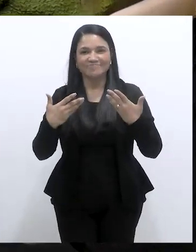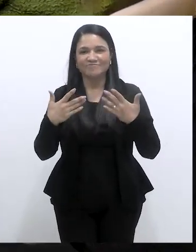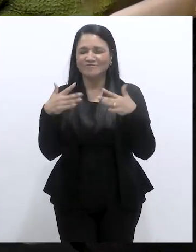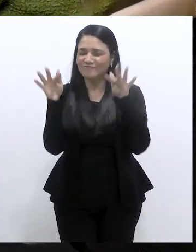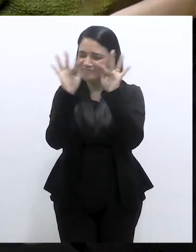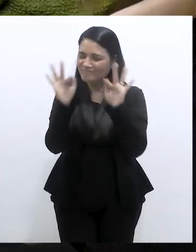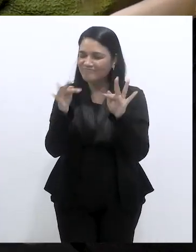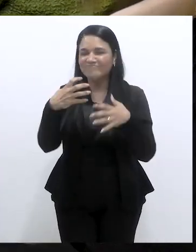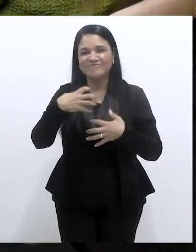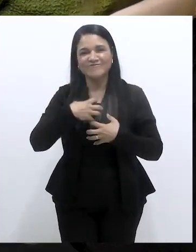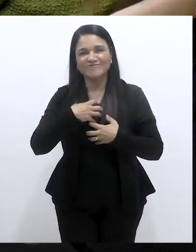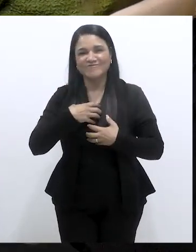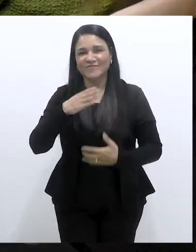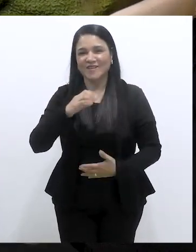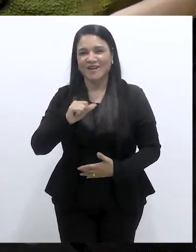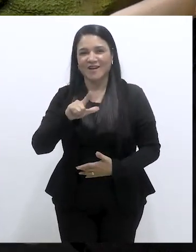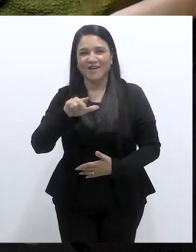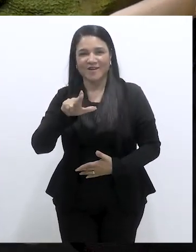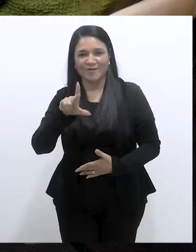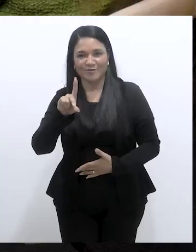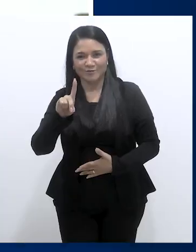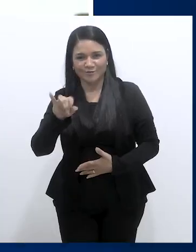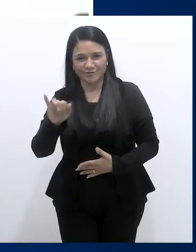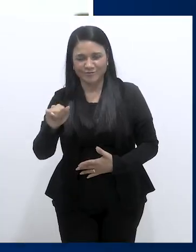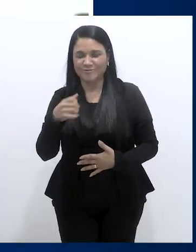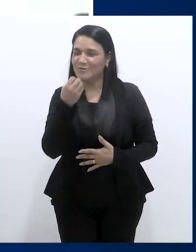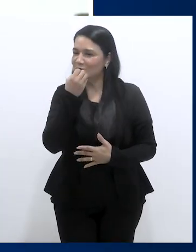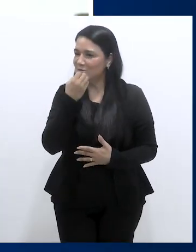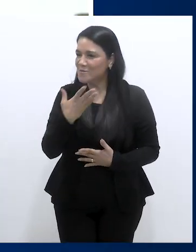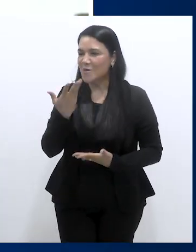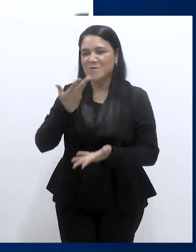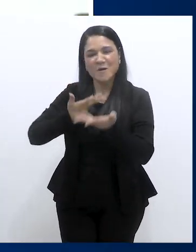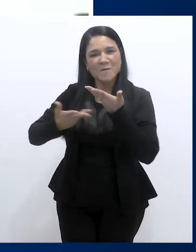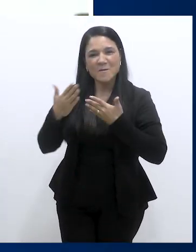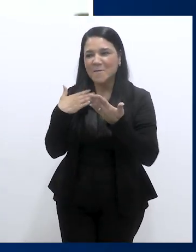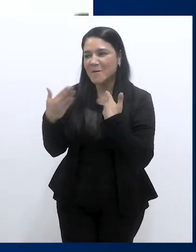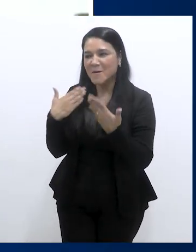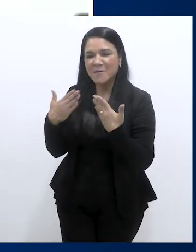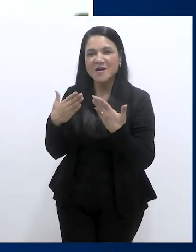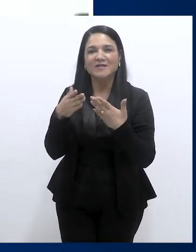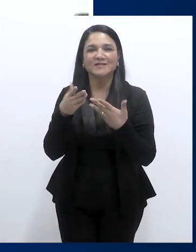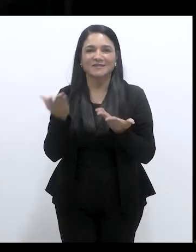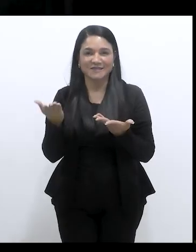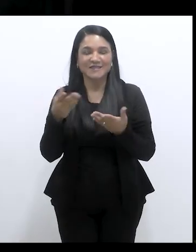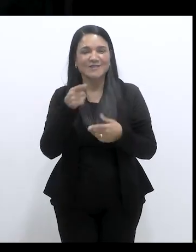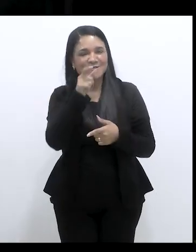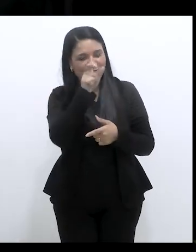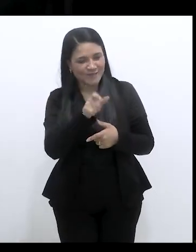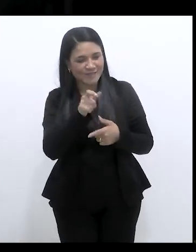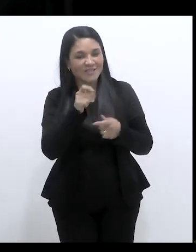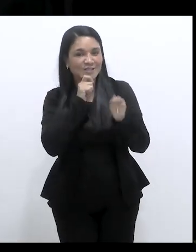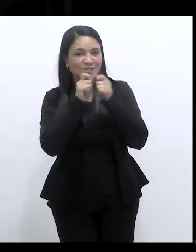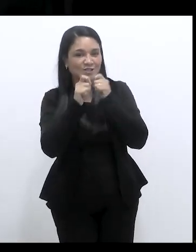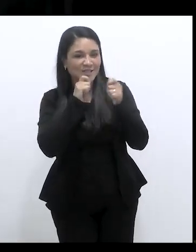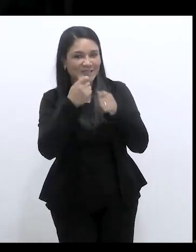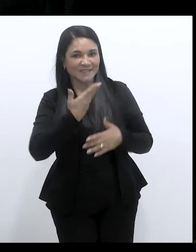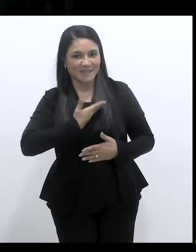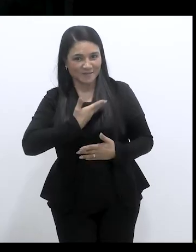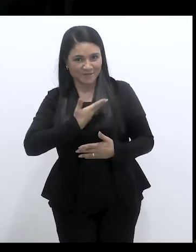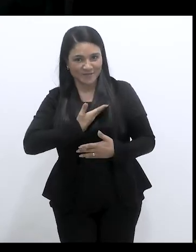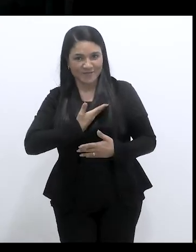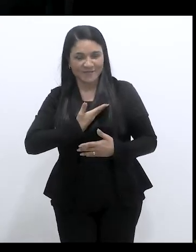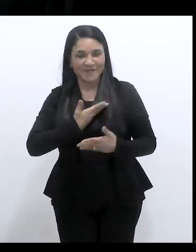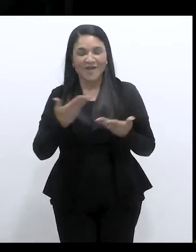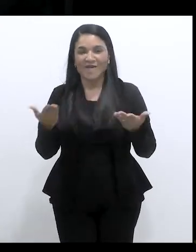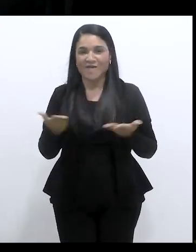de estar aqui, Cláudia. Muito bom, muito bom. Vou adorar conversar com você. Você que é a nossa colega jornalista, né, e